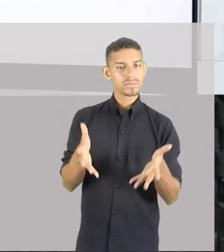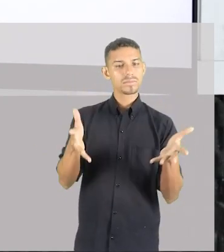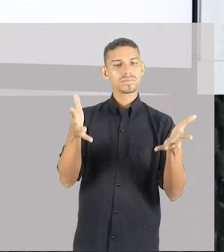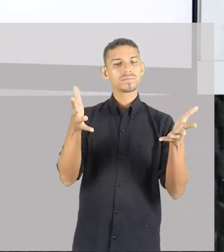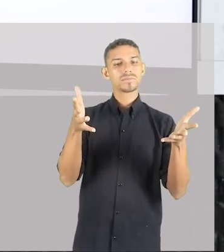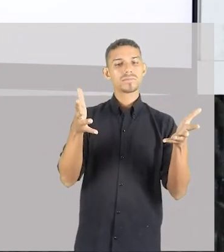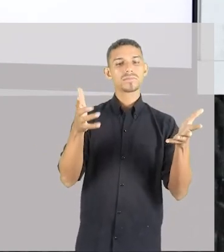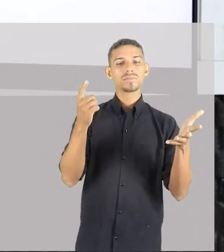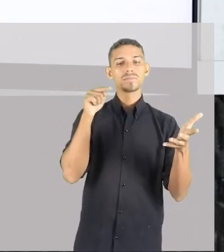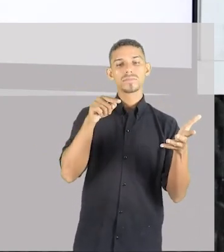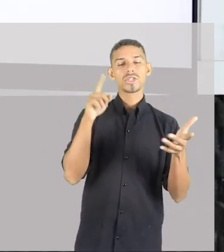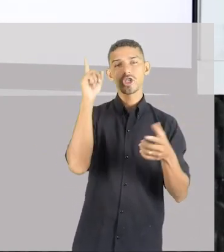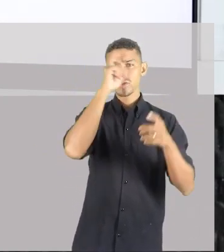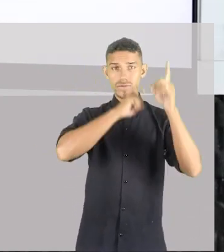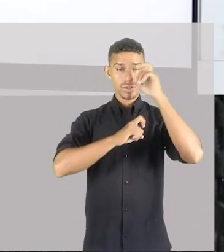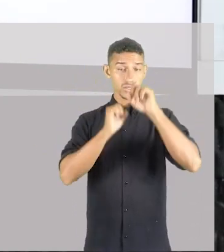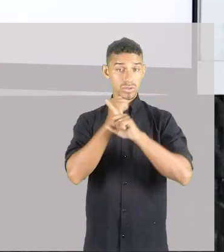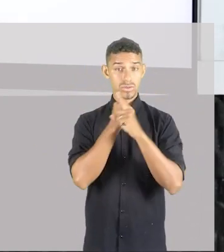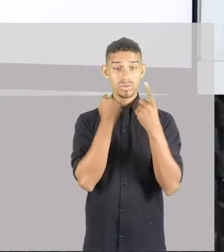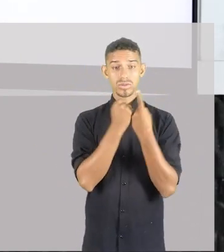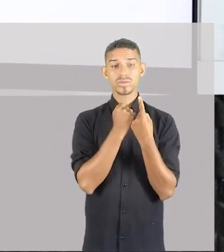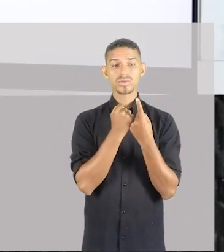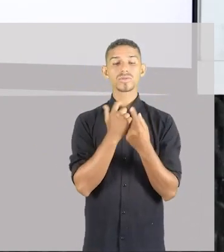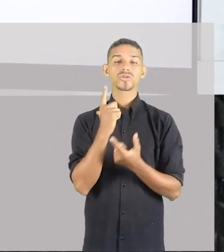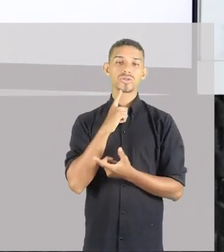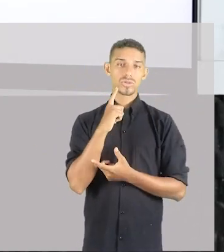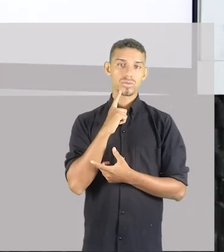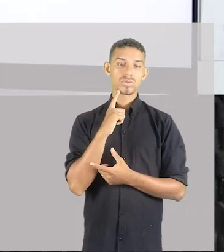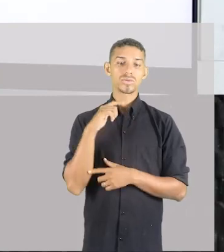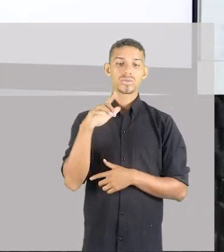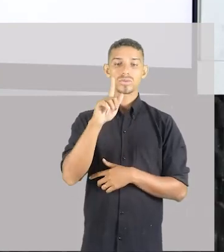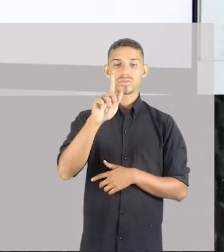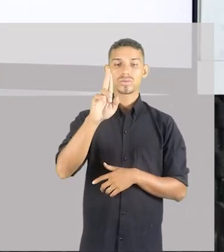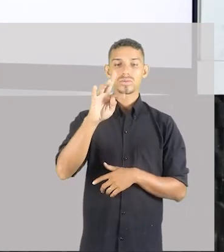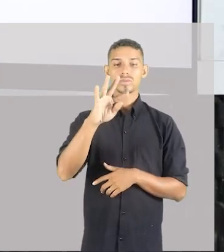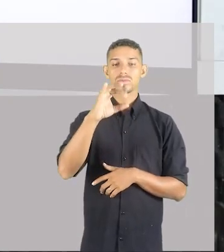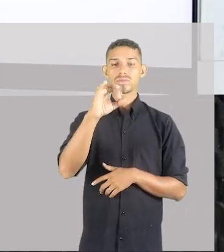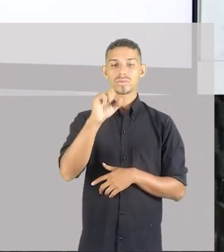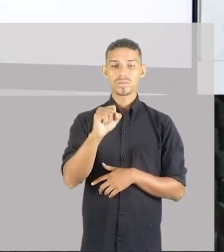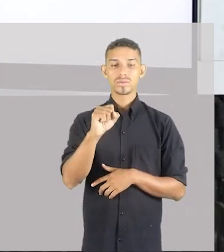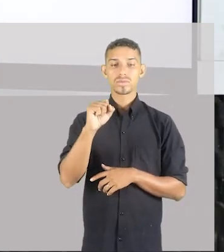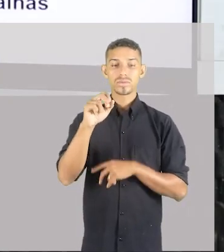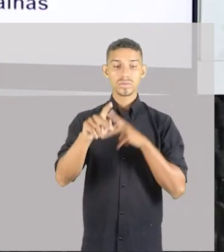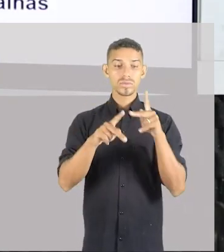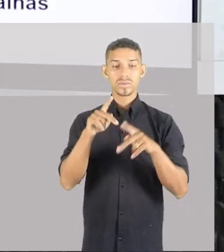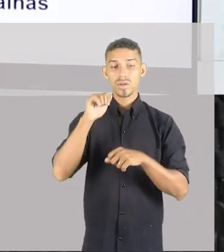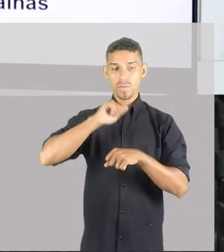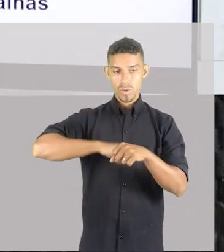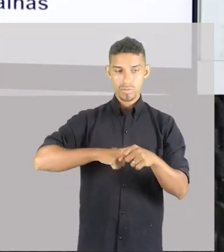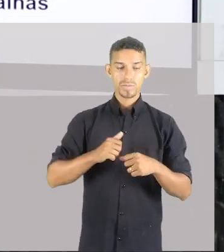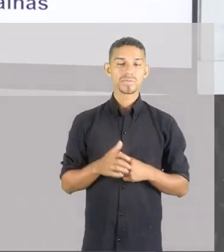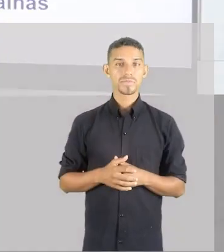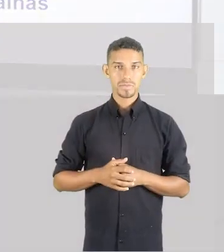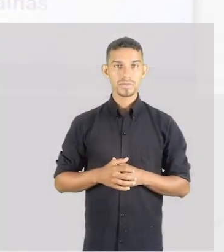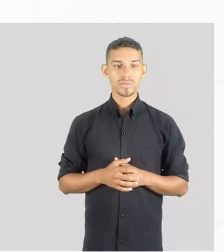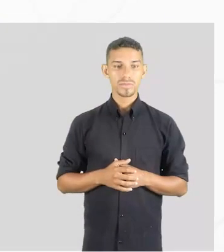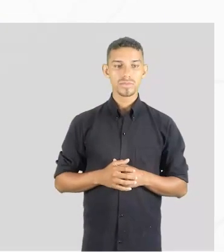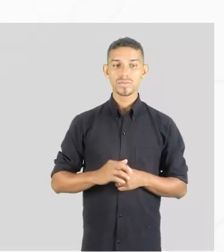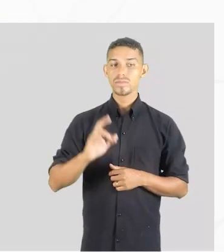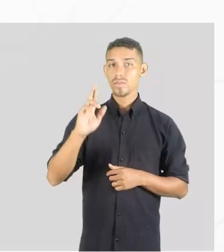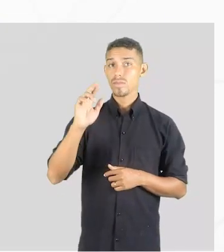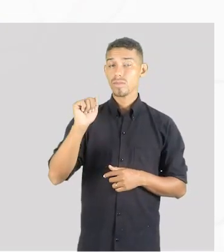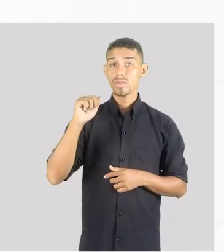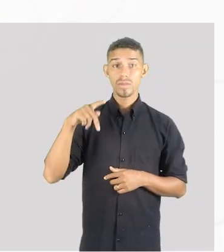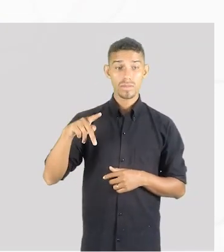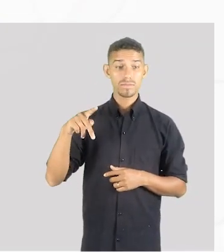eh das dificuldades sociais que existe nos getos e nas populações mais pobres o rap ele